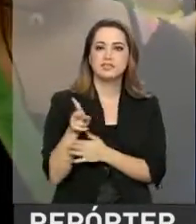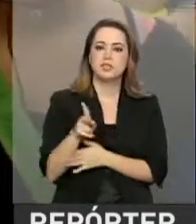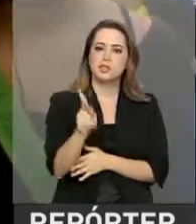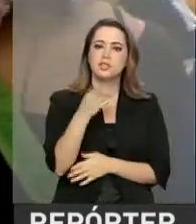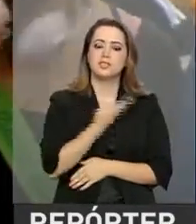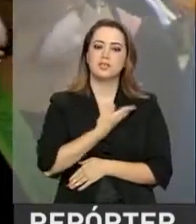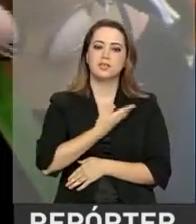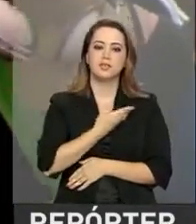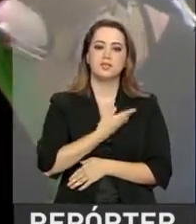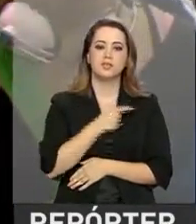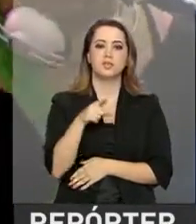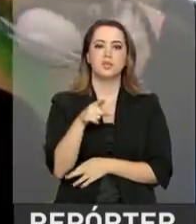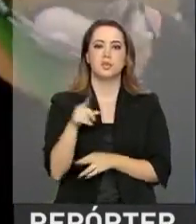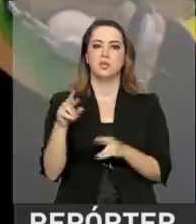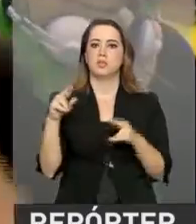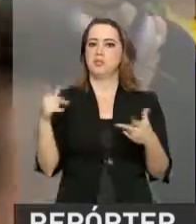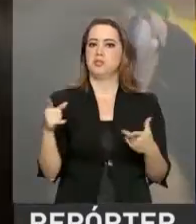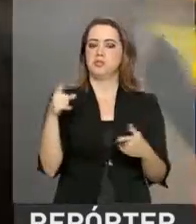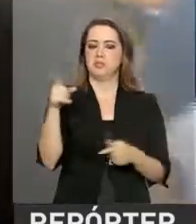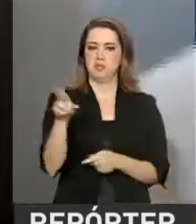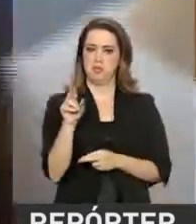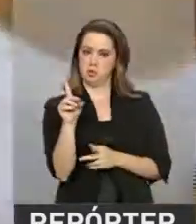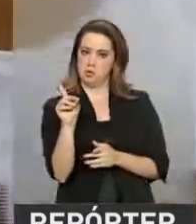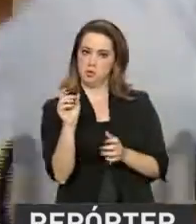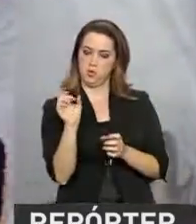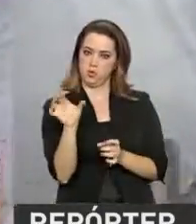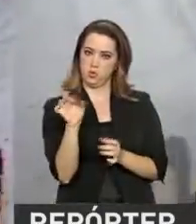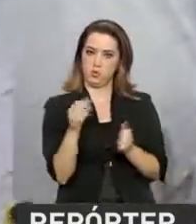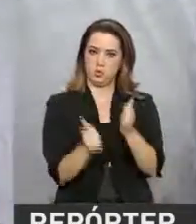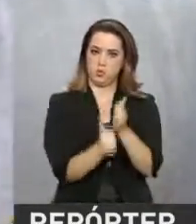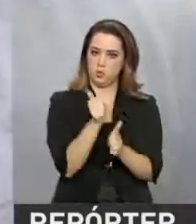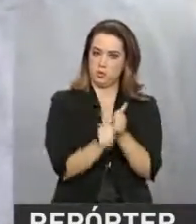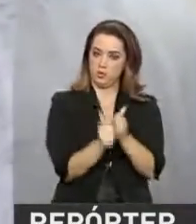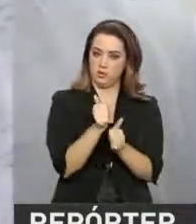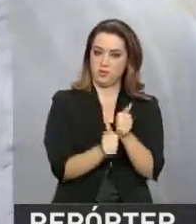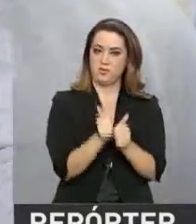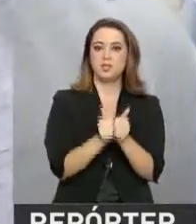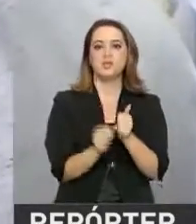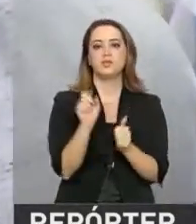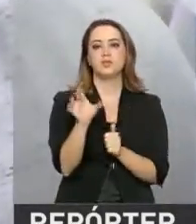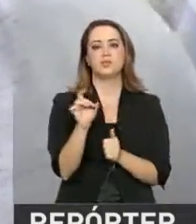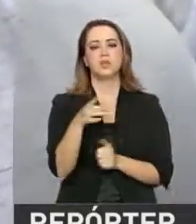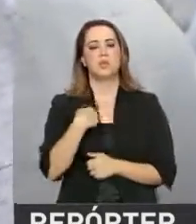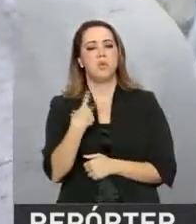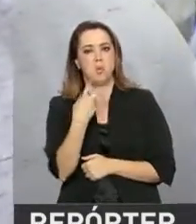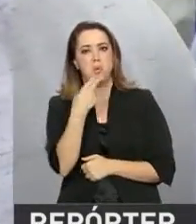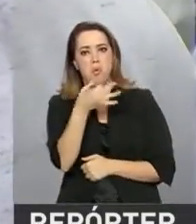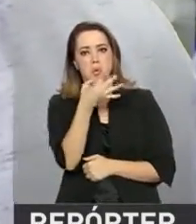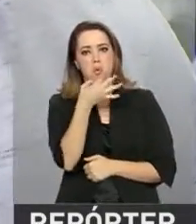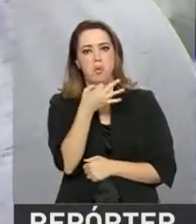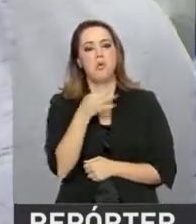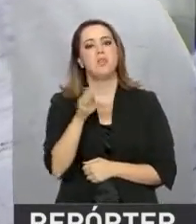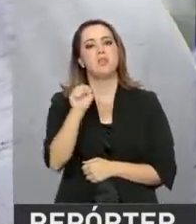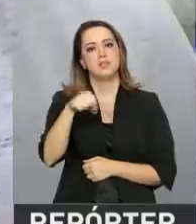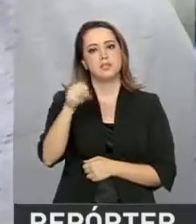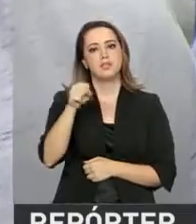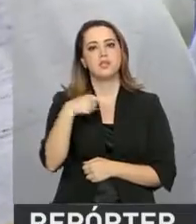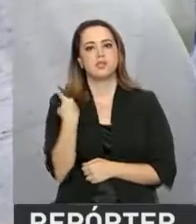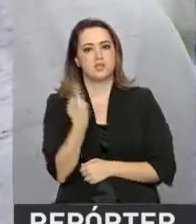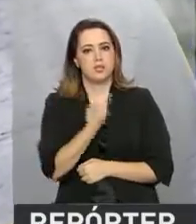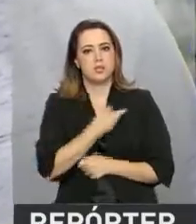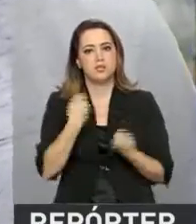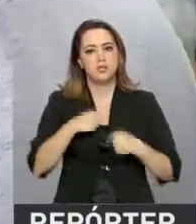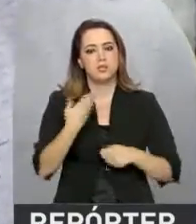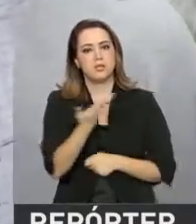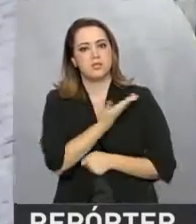não é dizer que essa rivalidade é só no futebol eu acho que essa rivalidade fica mais no futebol nos outros podem ser mais amigo venceu os que